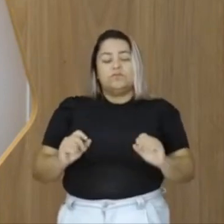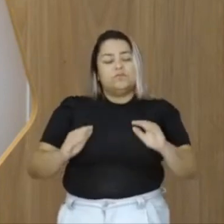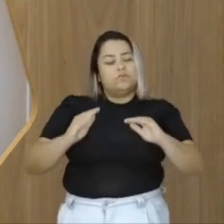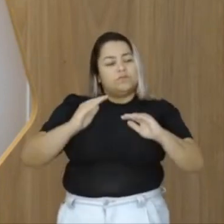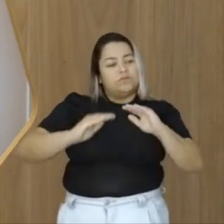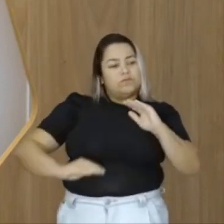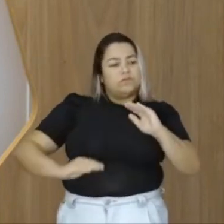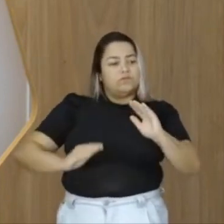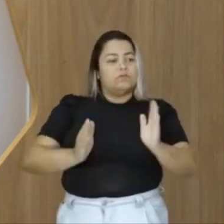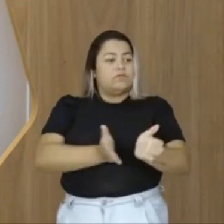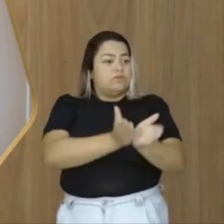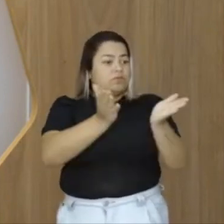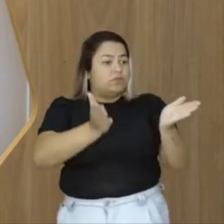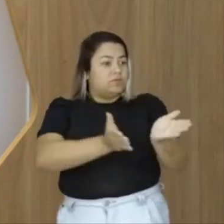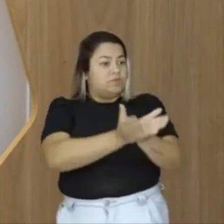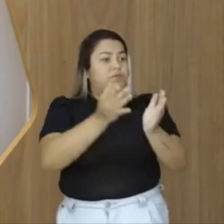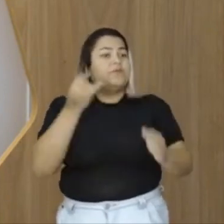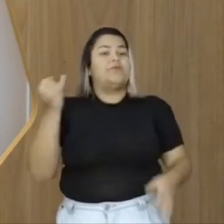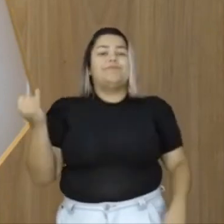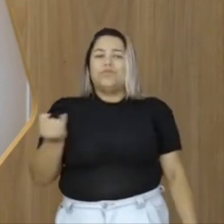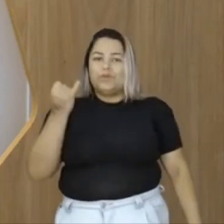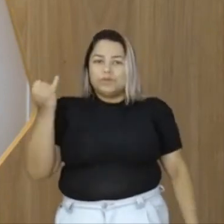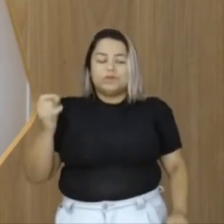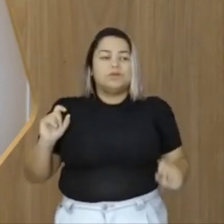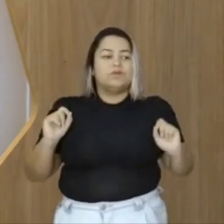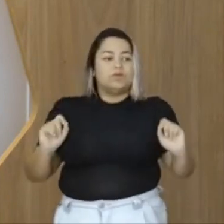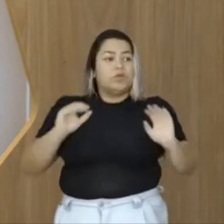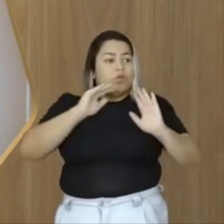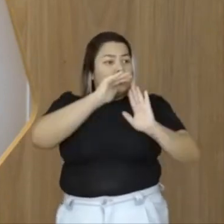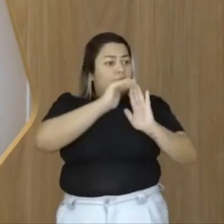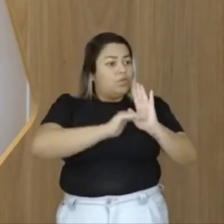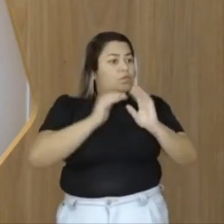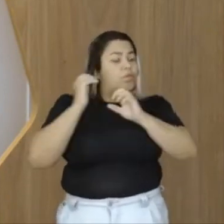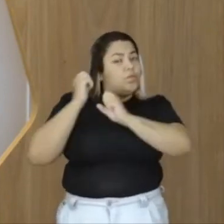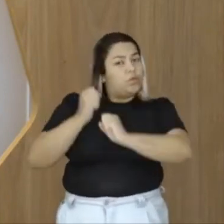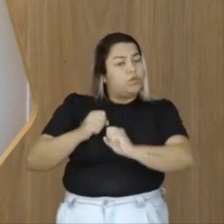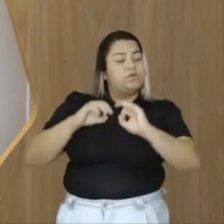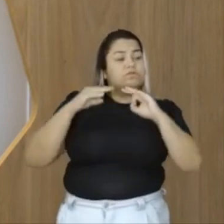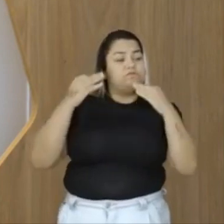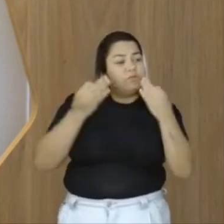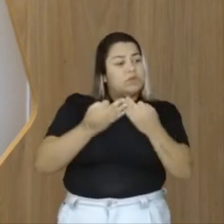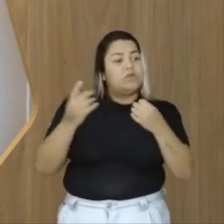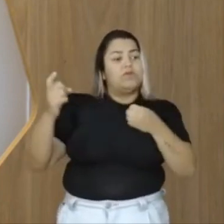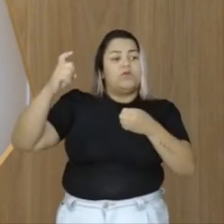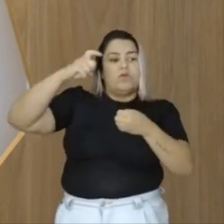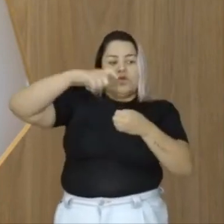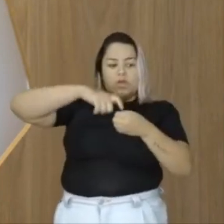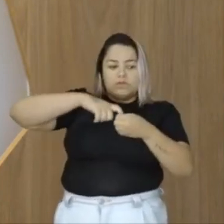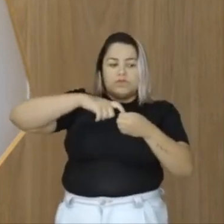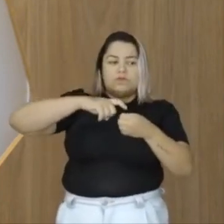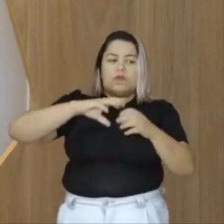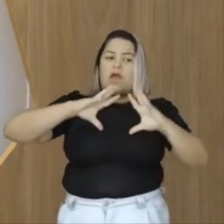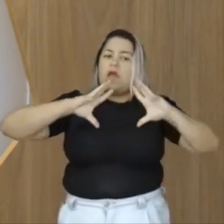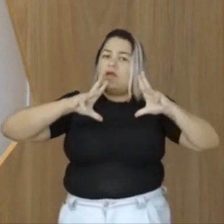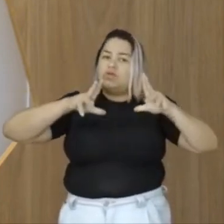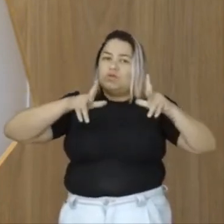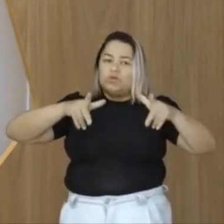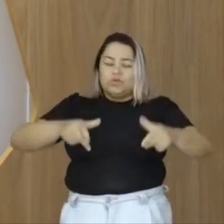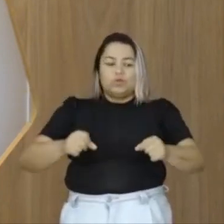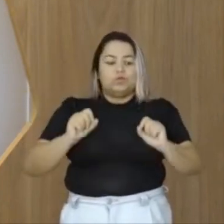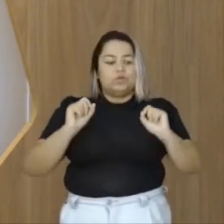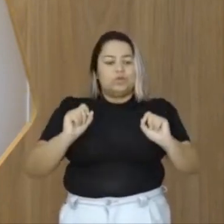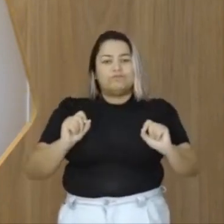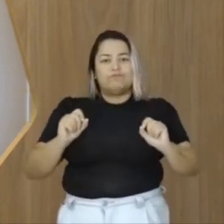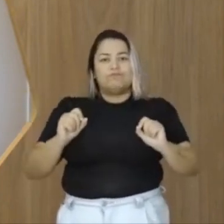diminuição da pobreza, ele é fundamental, sabe? E o programa Bolsa Família, ele volta para olhar a todo esse